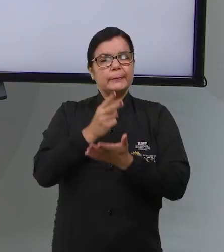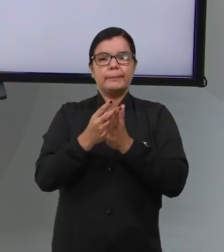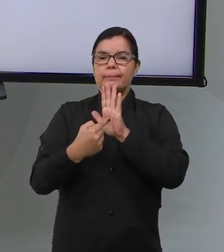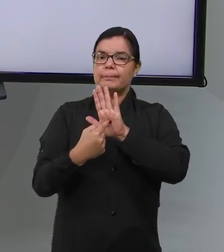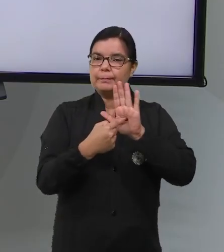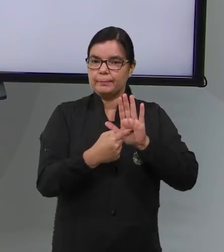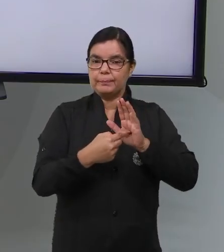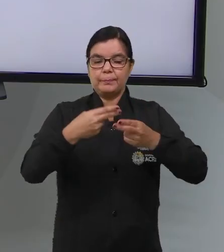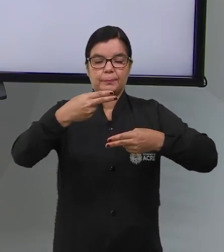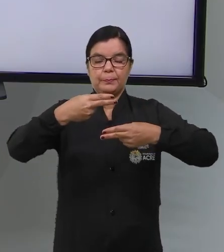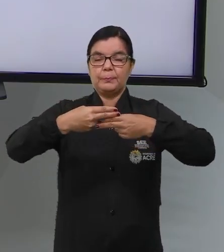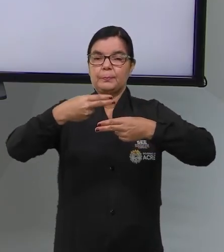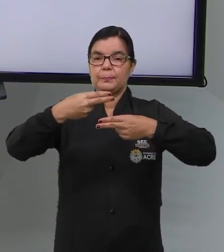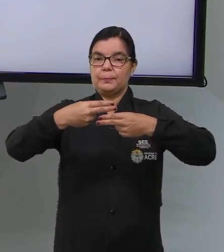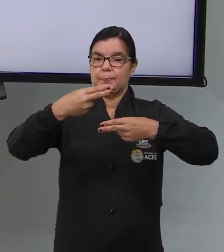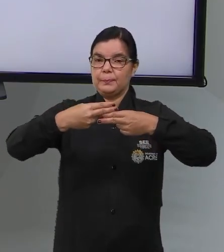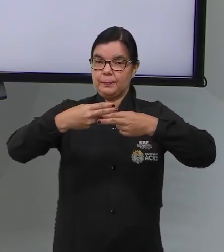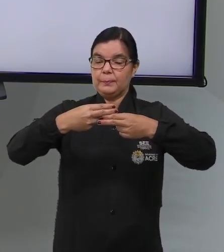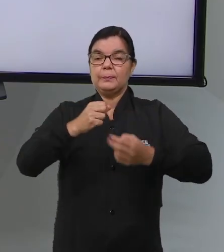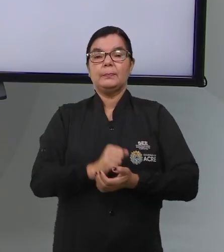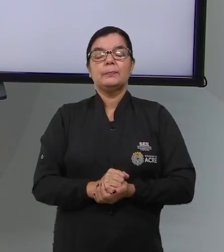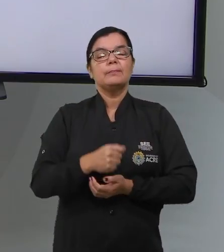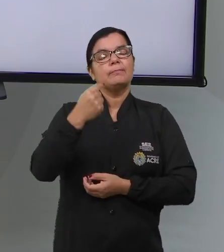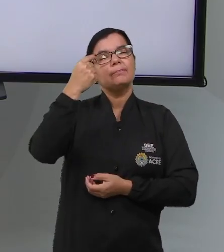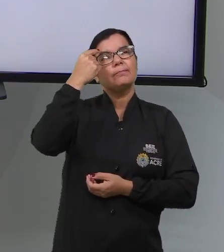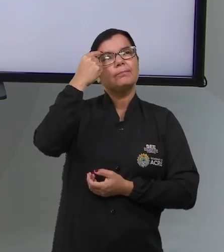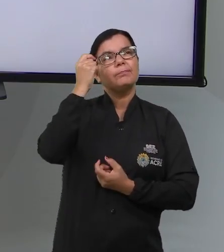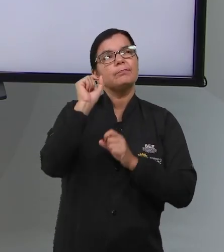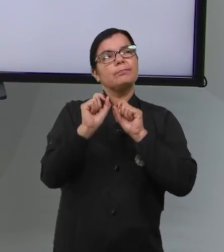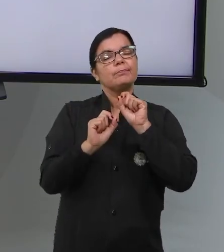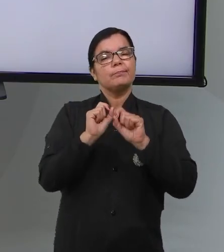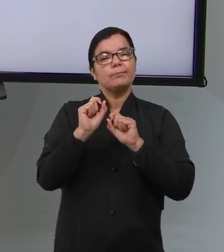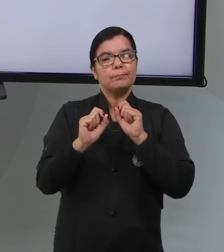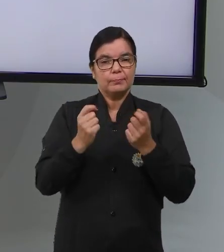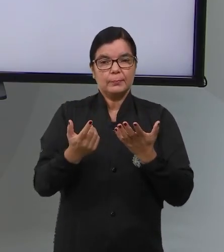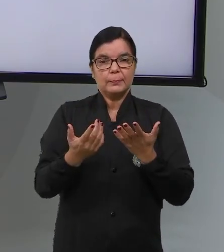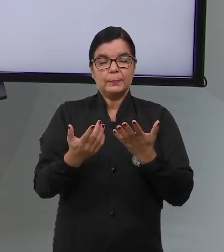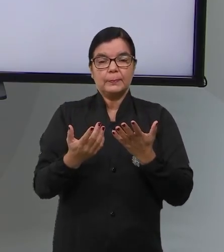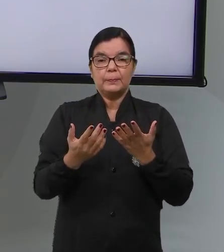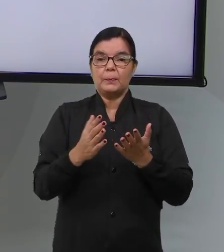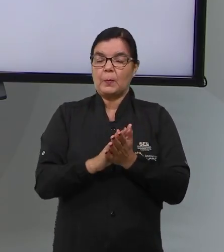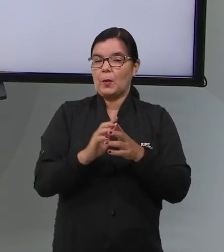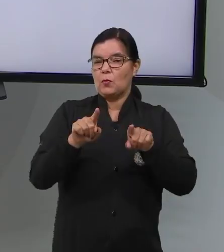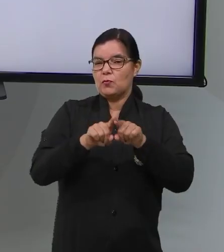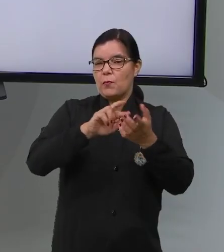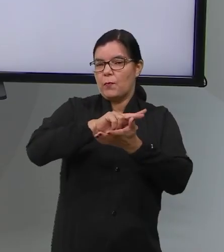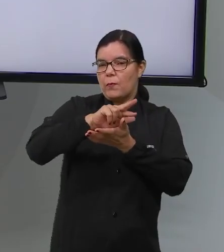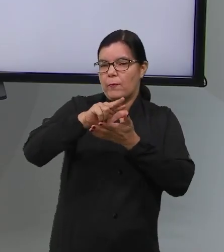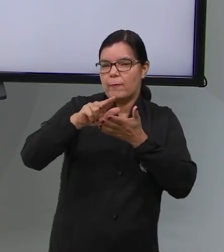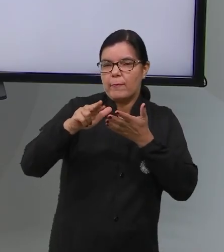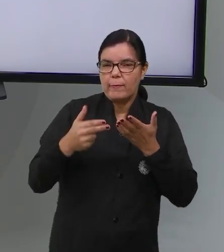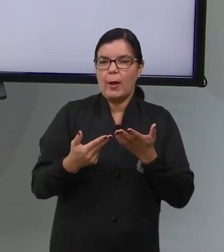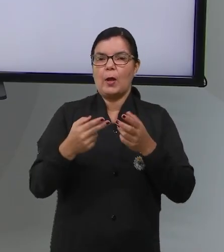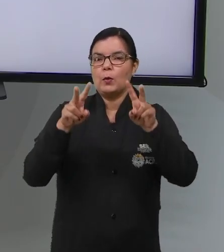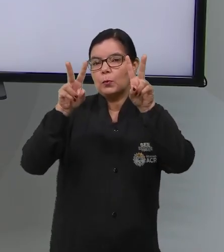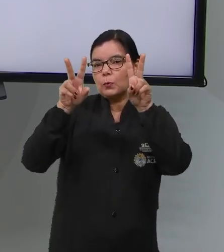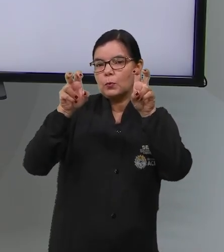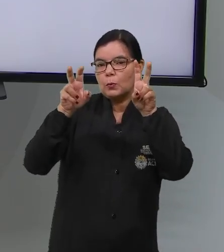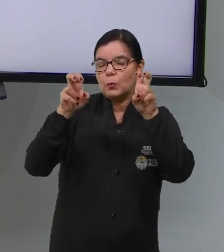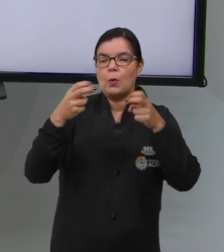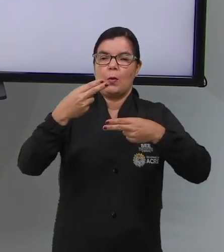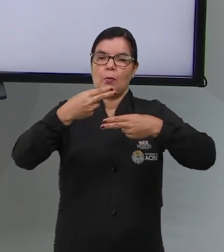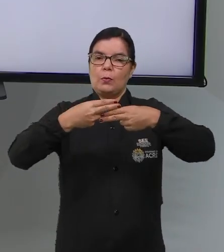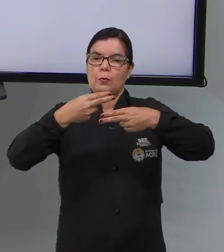a novela. E aí vamos levar em consideração, diante da trama, diante do título